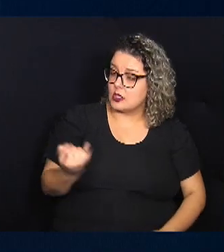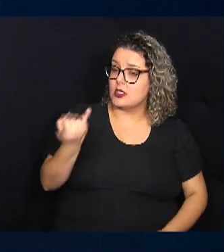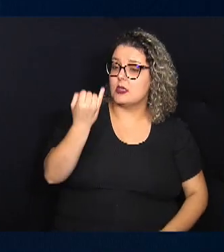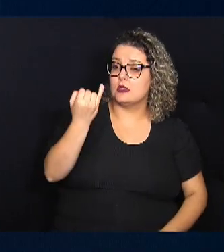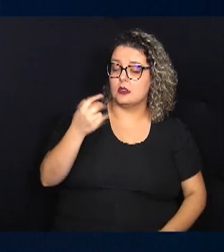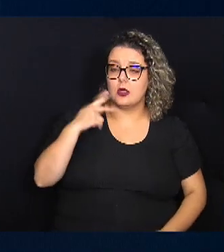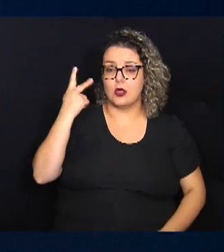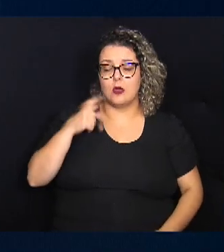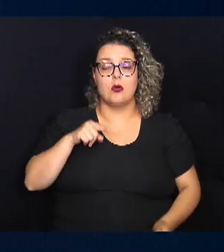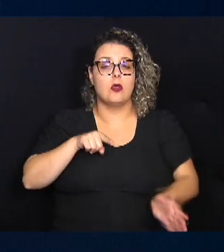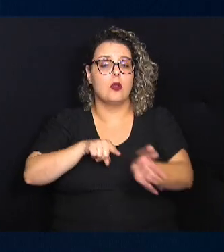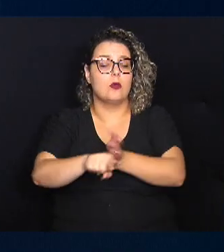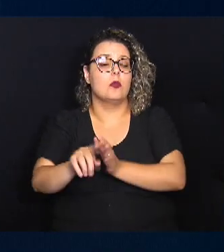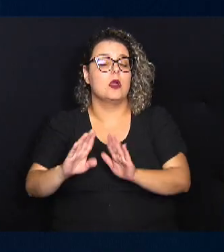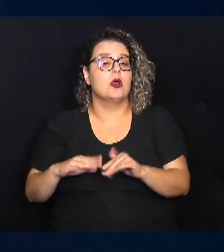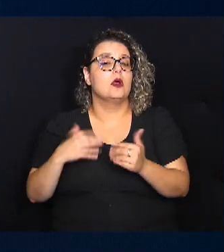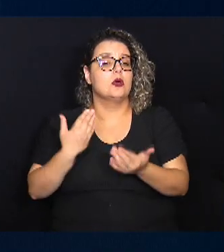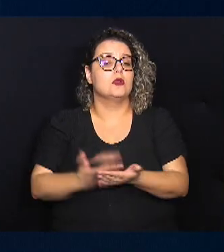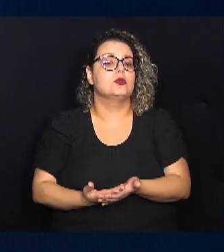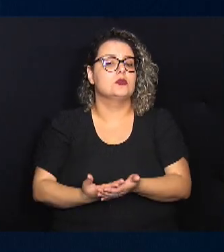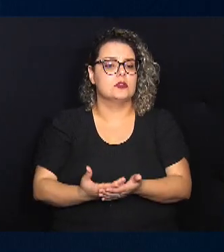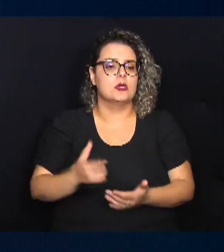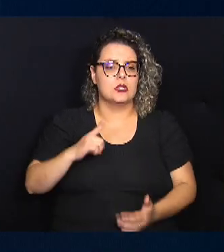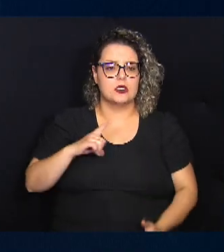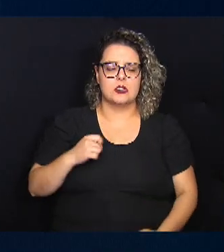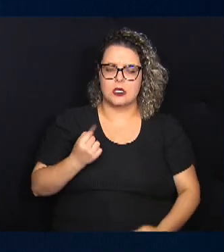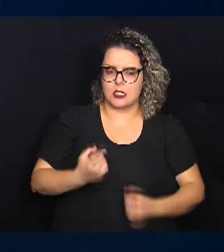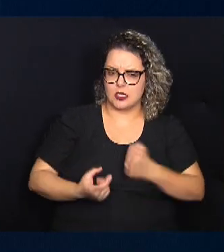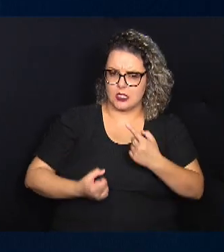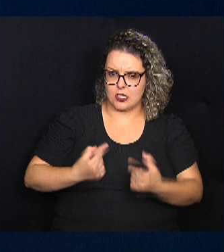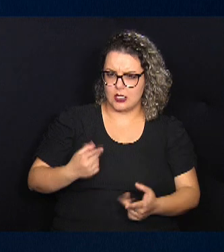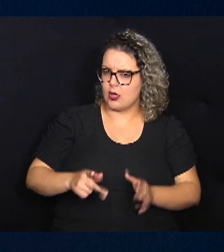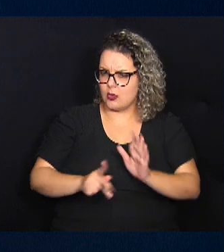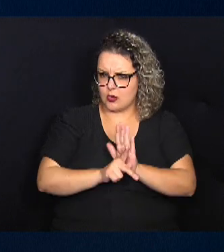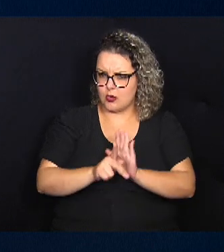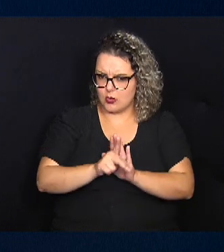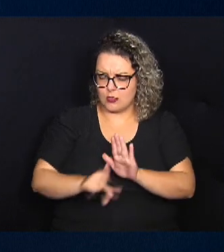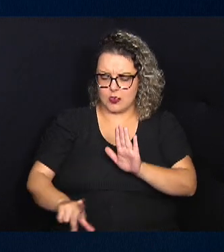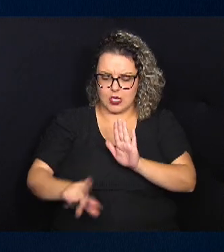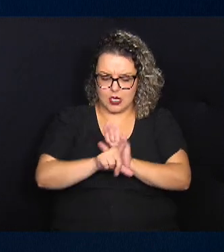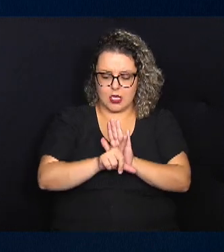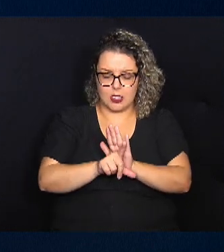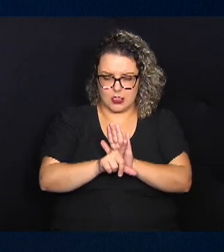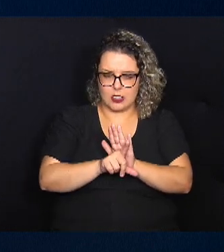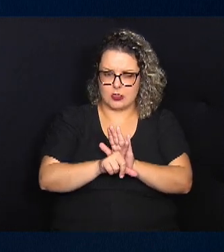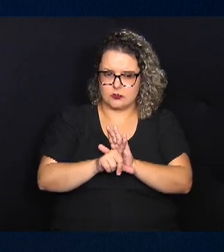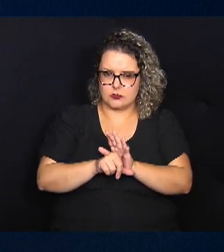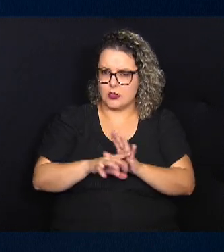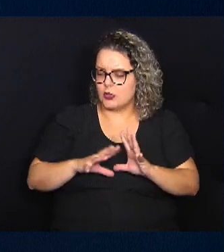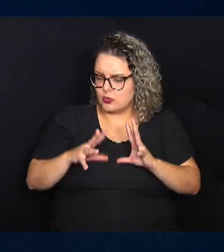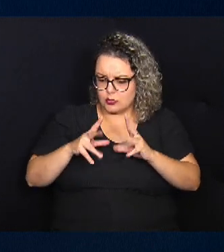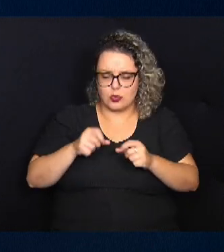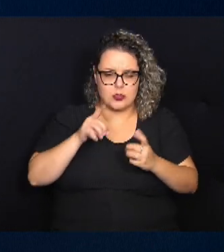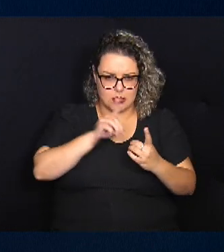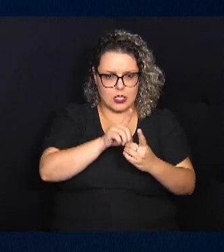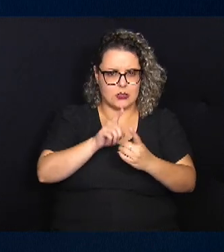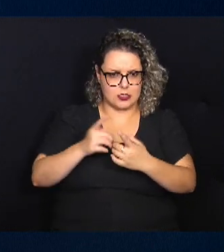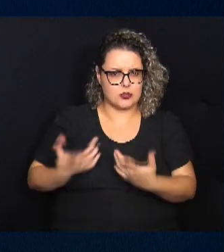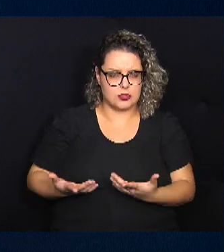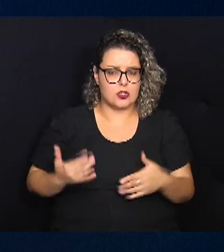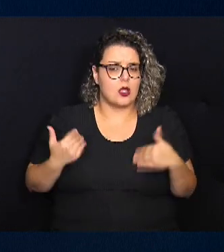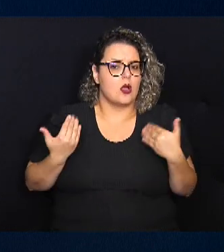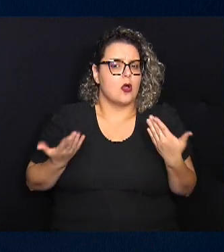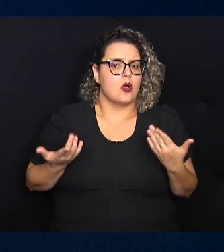ainda questiona no requerimento se existe algum projeto para que a legislação seja plenamente atendida e qual